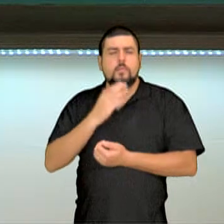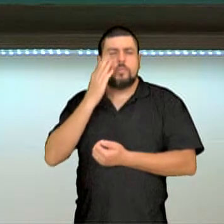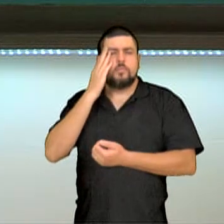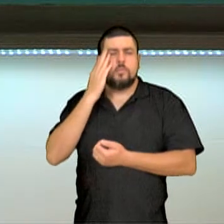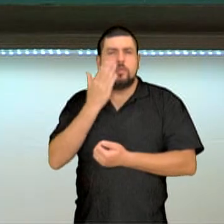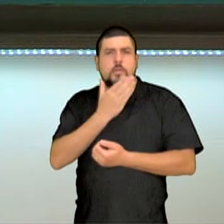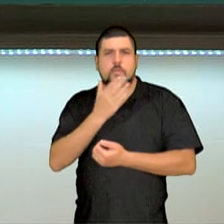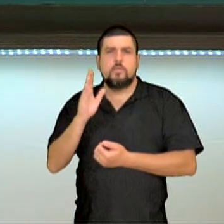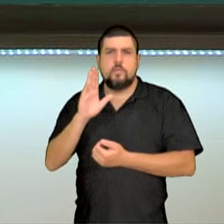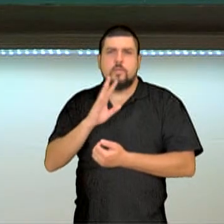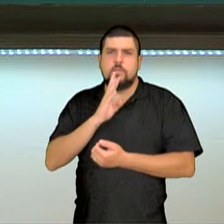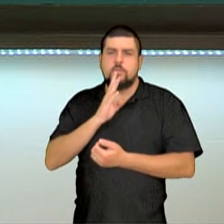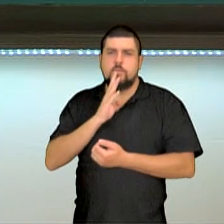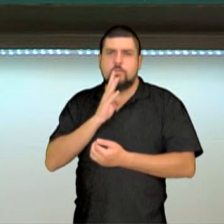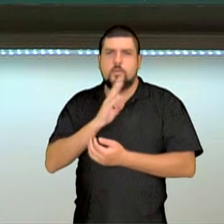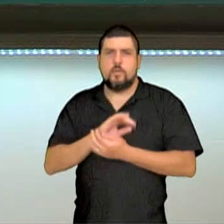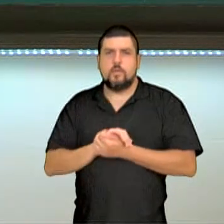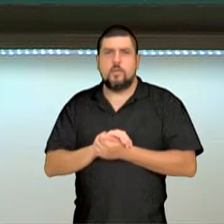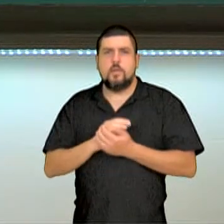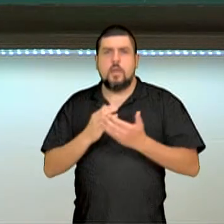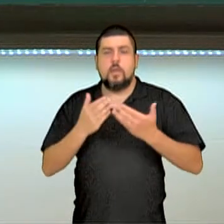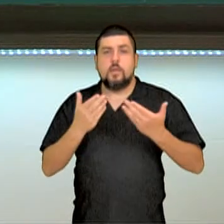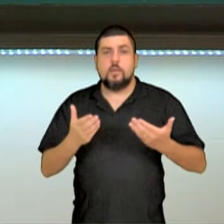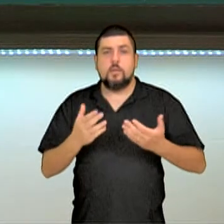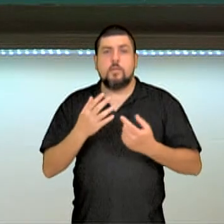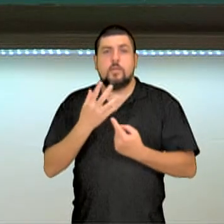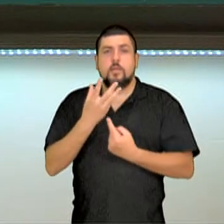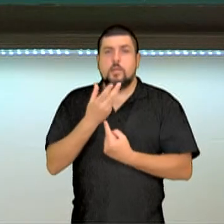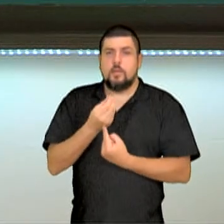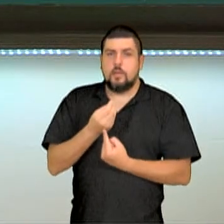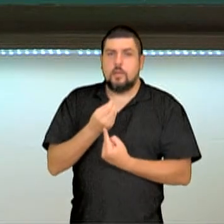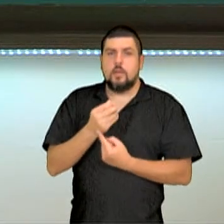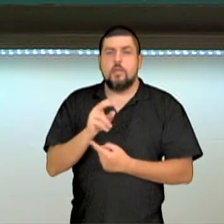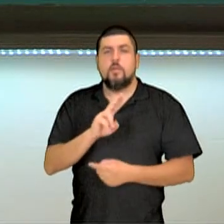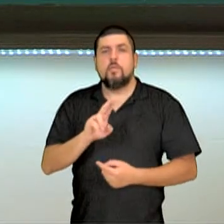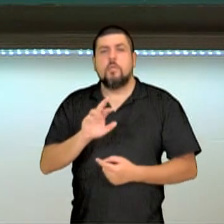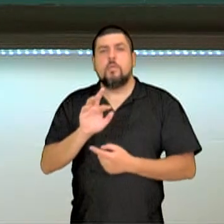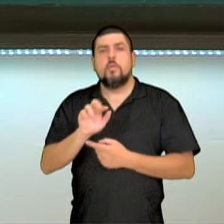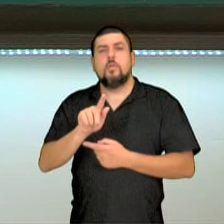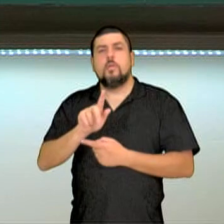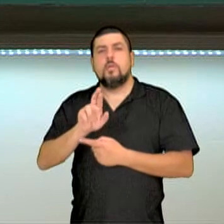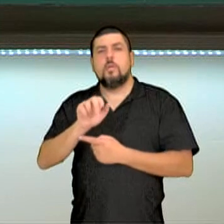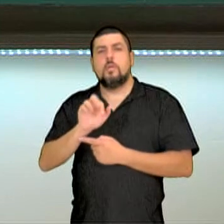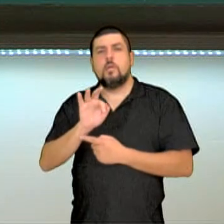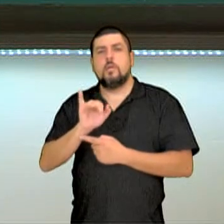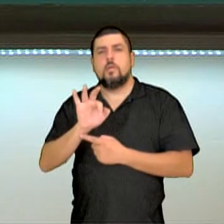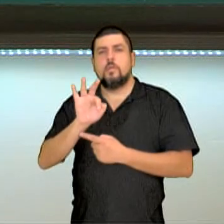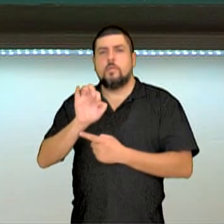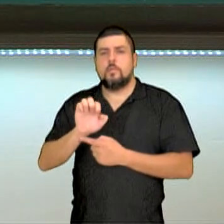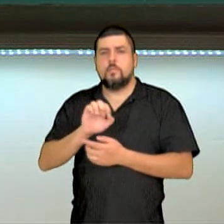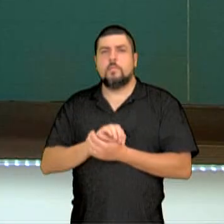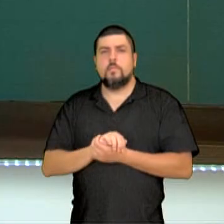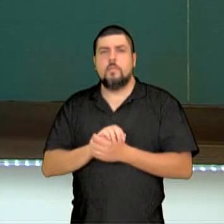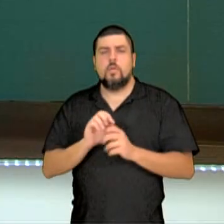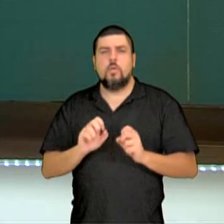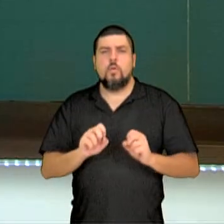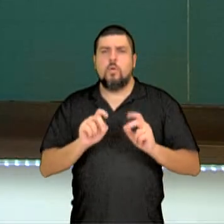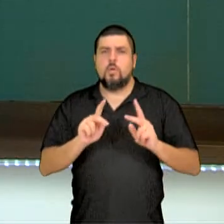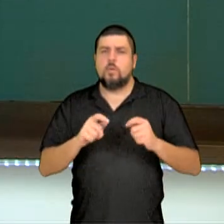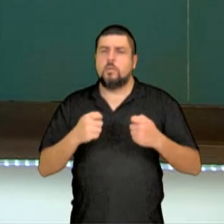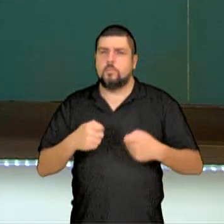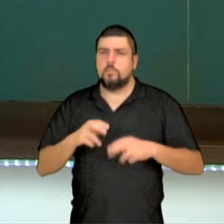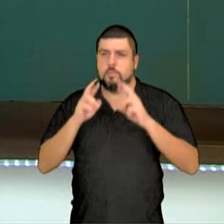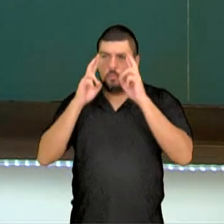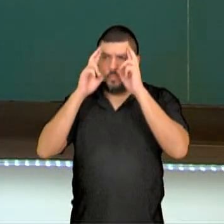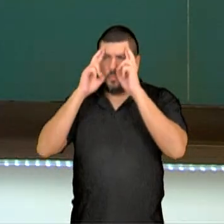Então, essa arte, né, ela é chamada de grafite. Claro que tem que respeitar todos